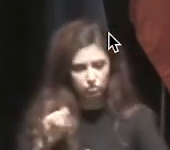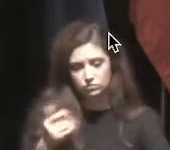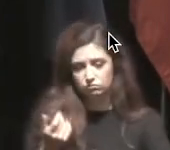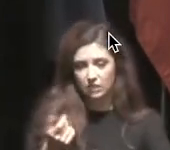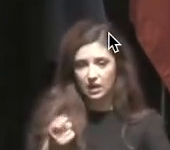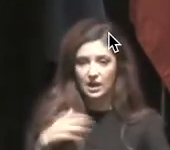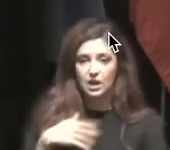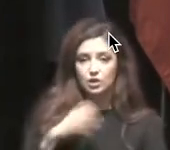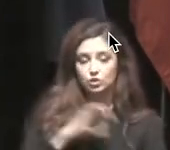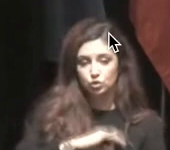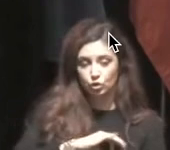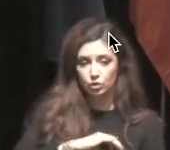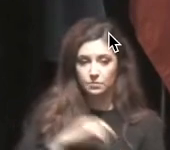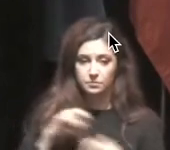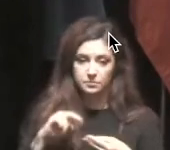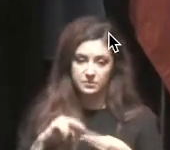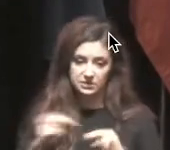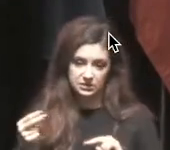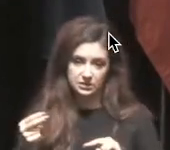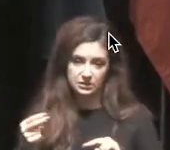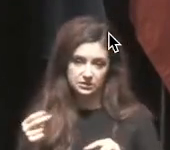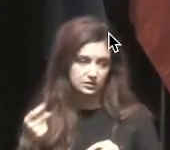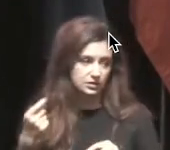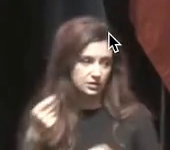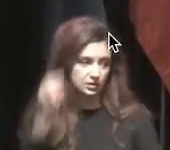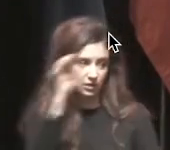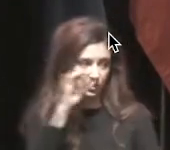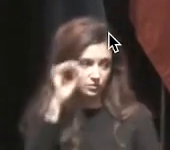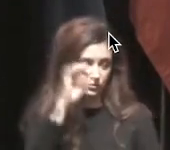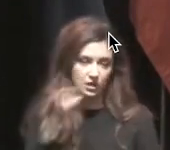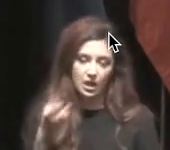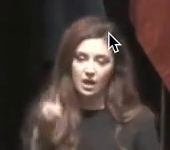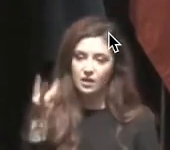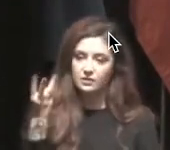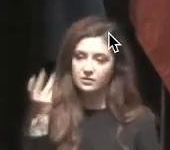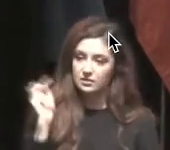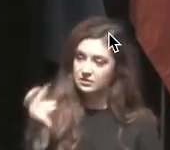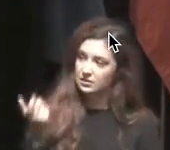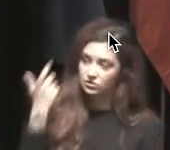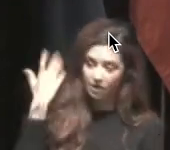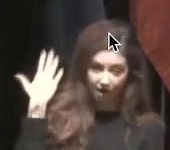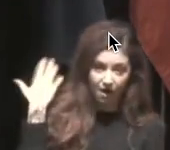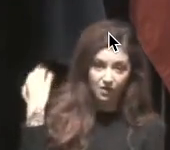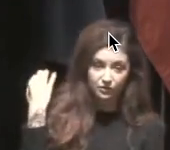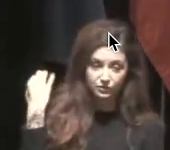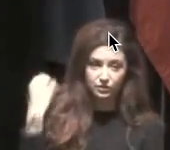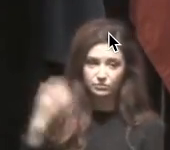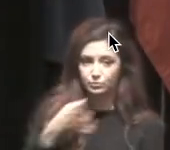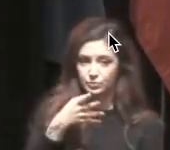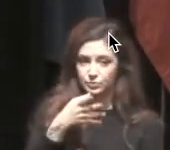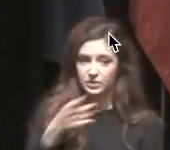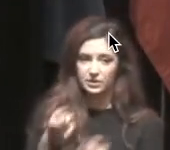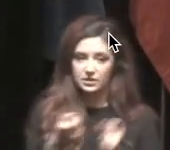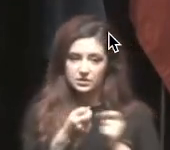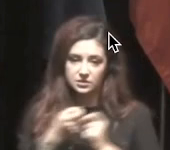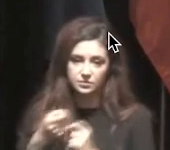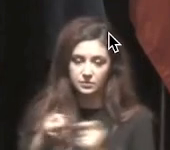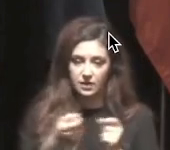palavras do Sr. Presidente Carlos Moedas no seu discurso de tomada de posse há exatamente 3 anos. Hoje estamos no último debate do Estado da